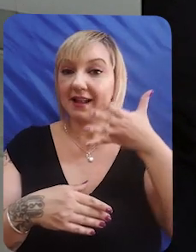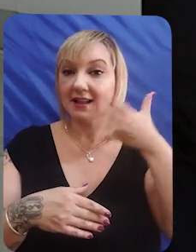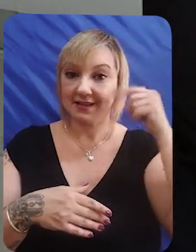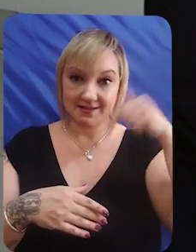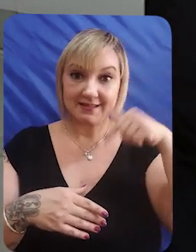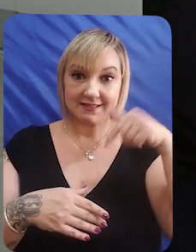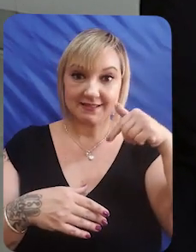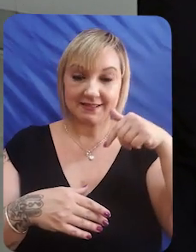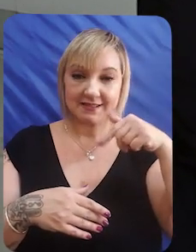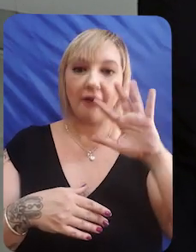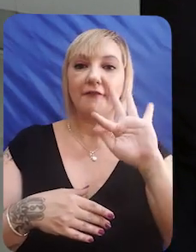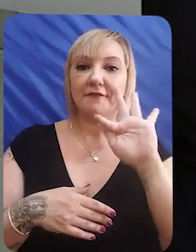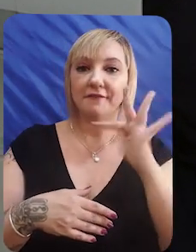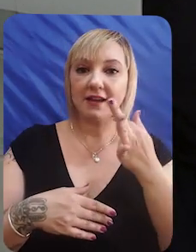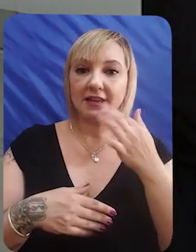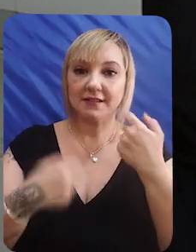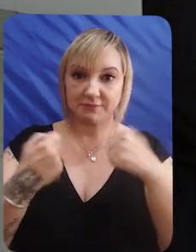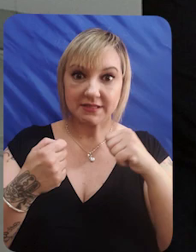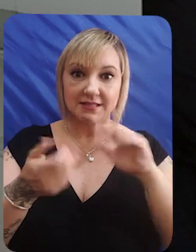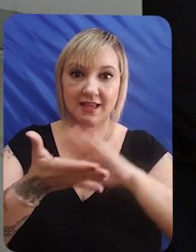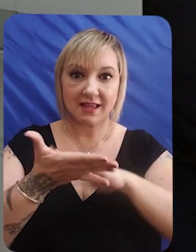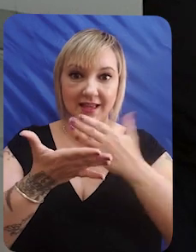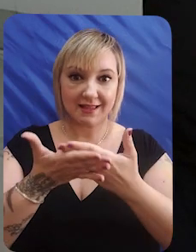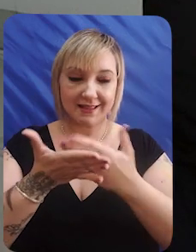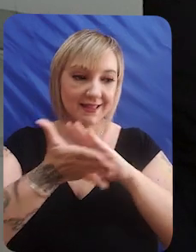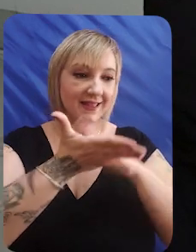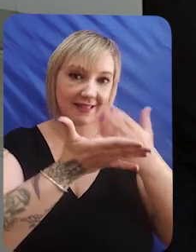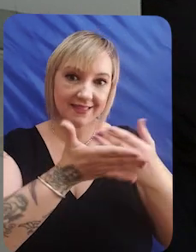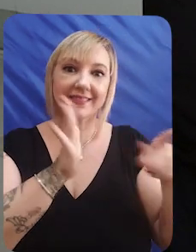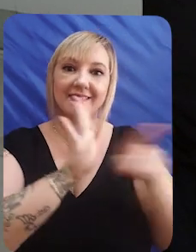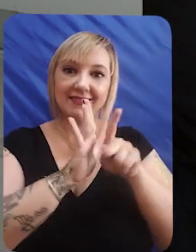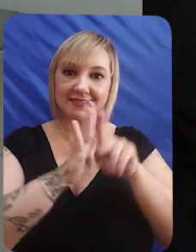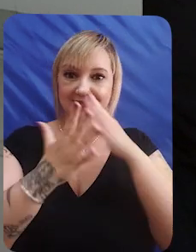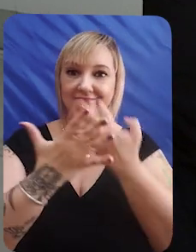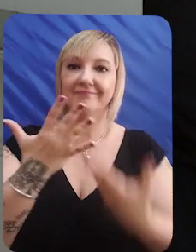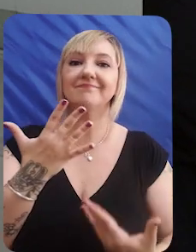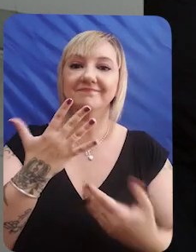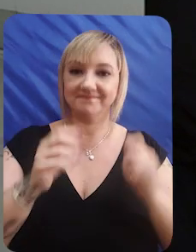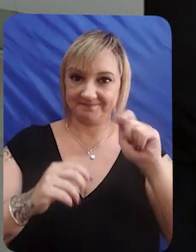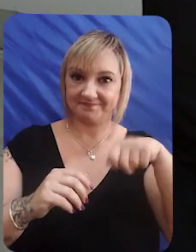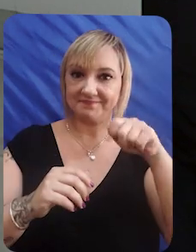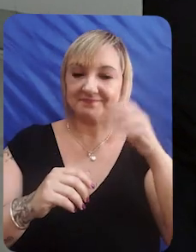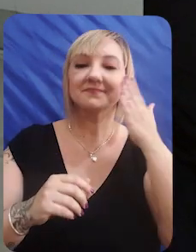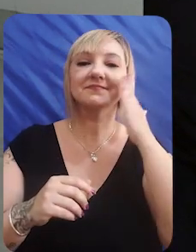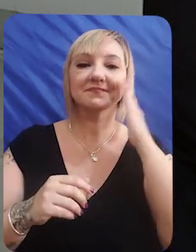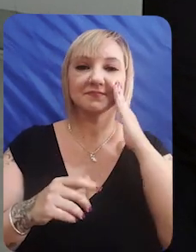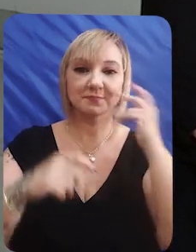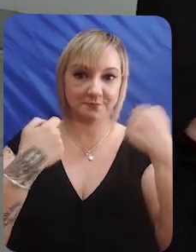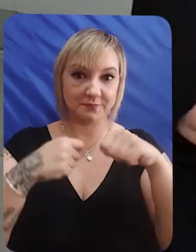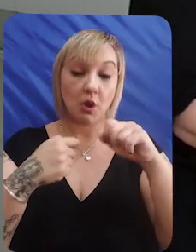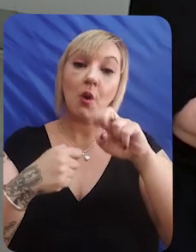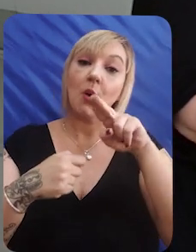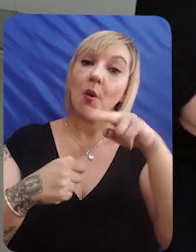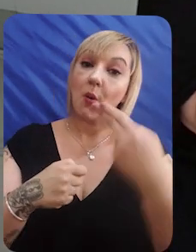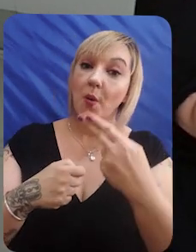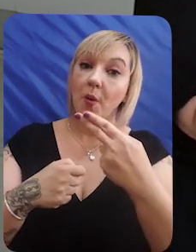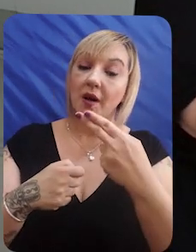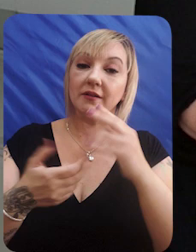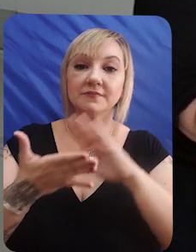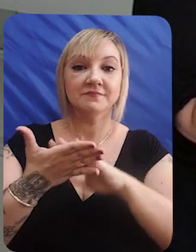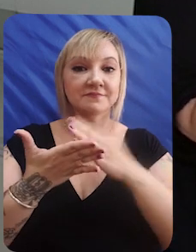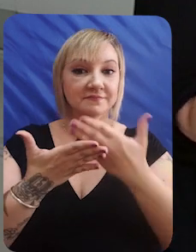aí ele é francês, tem que ter um intérprete do intérprete da Libras. Sim. Para poder a pessoa entender. Exatamente. Ou tem